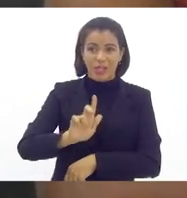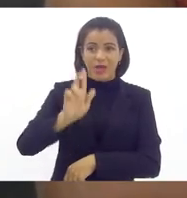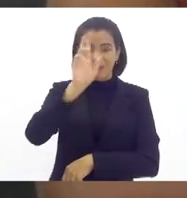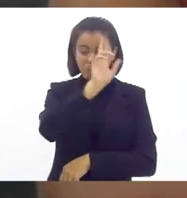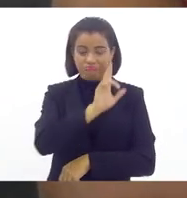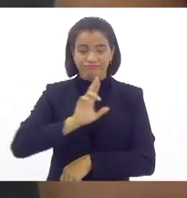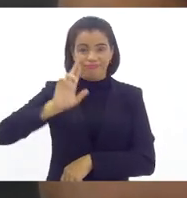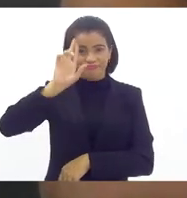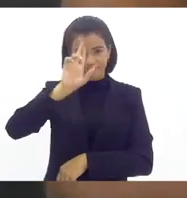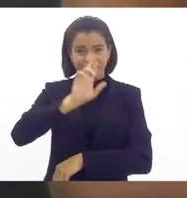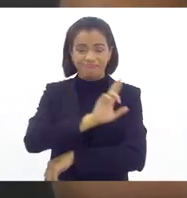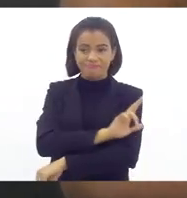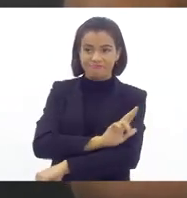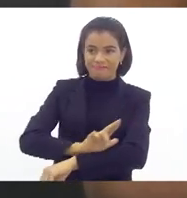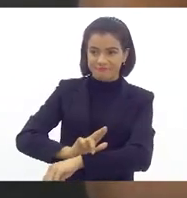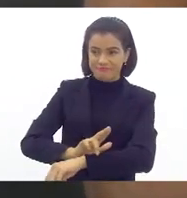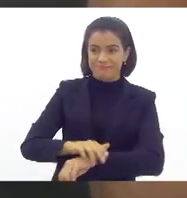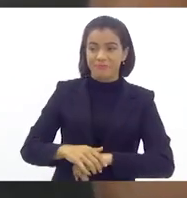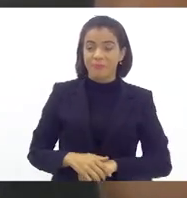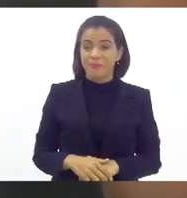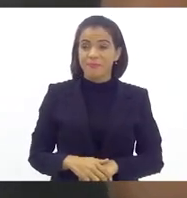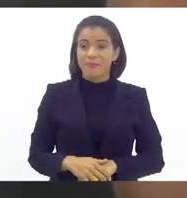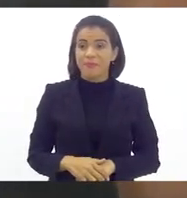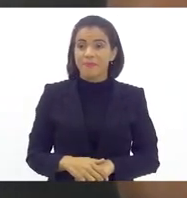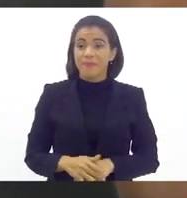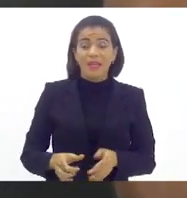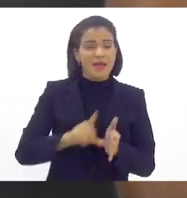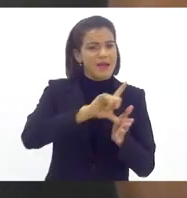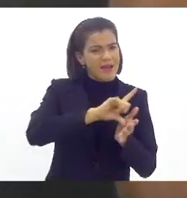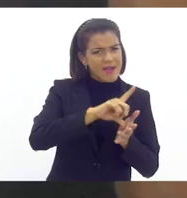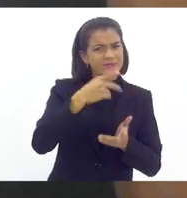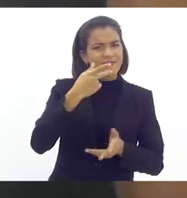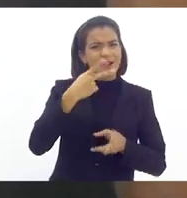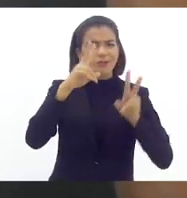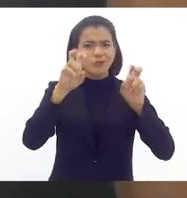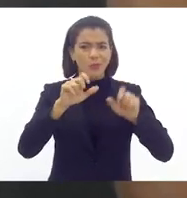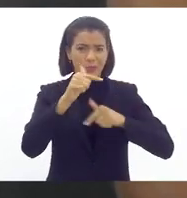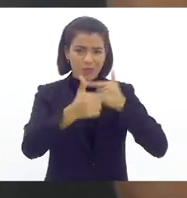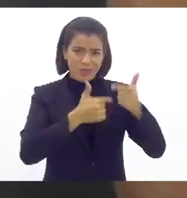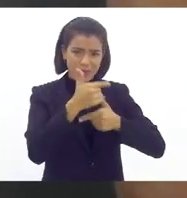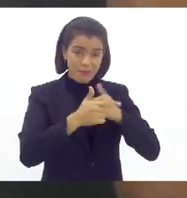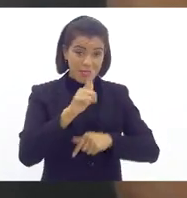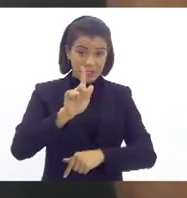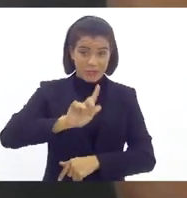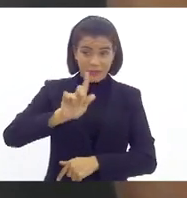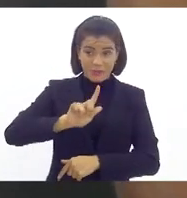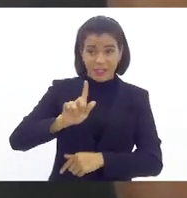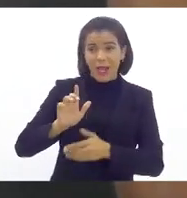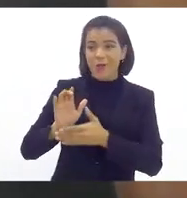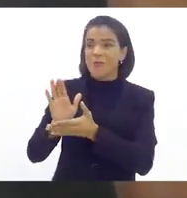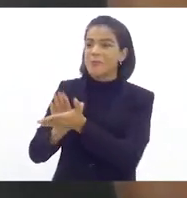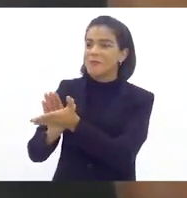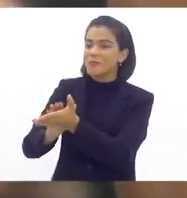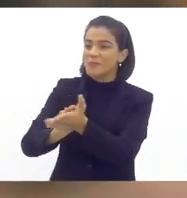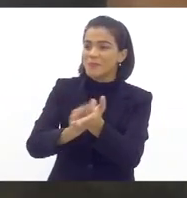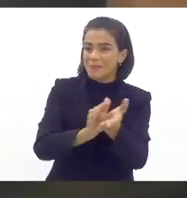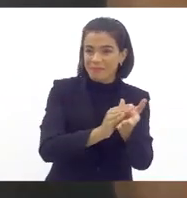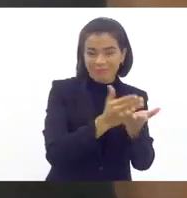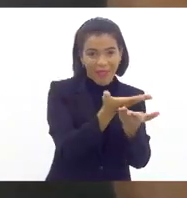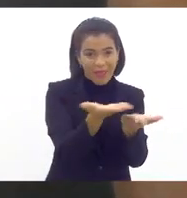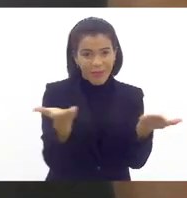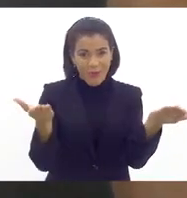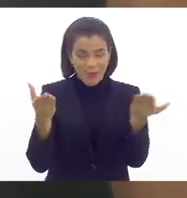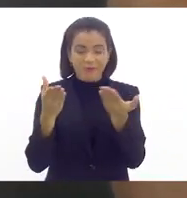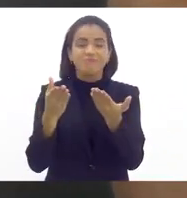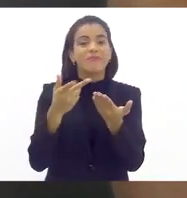étnico-raciais. Antes de falar um pouco do trabalho da gerência, queria saudar aqui a todas as pessoas presentes